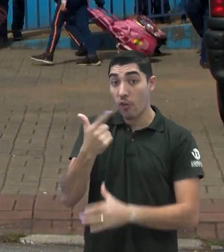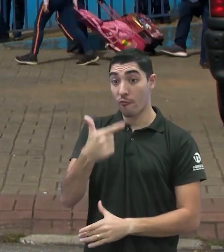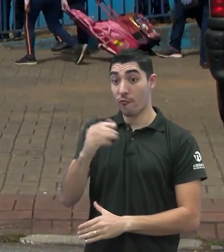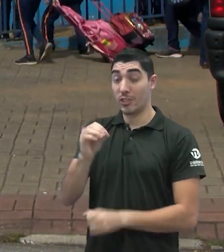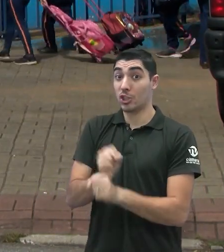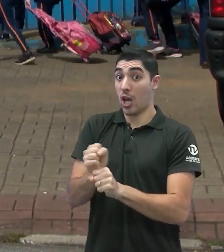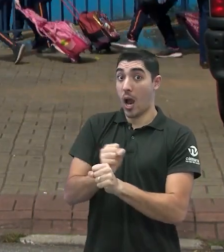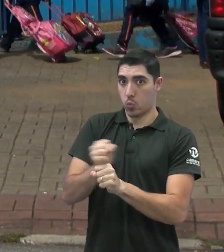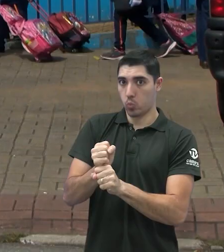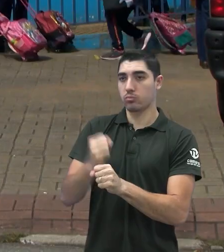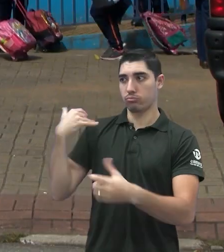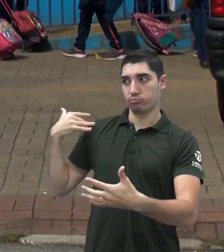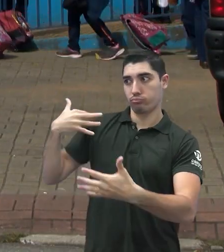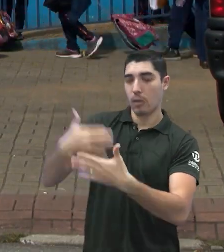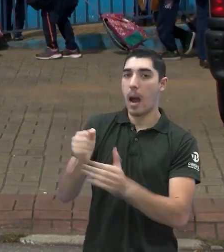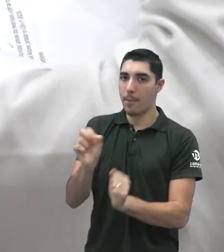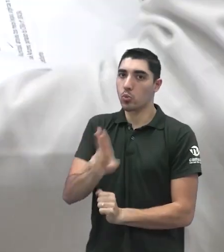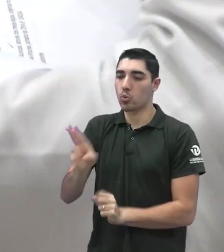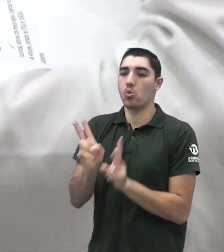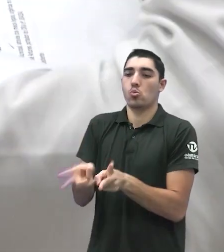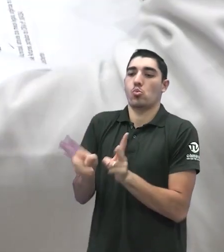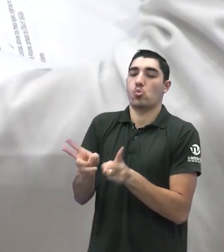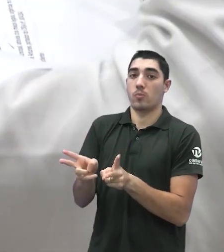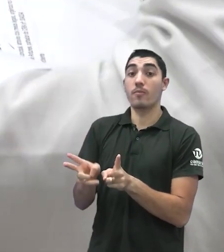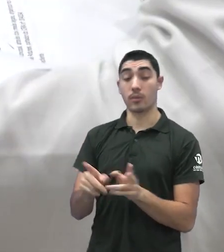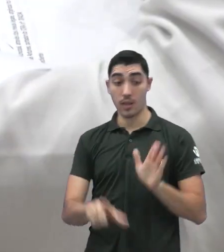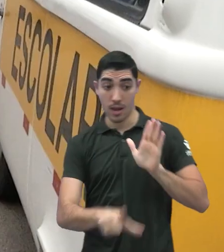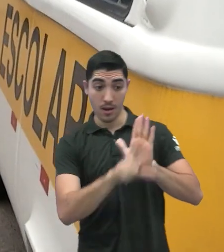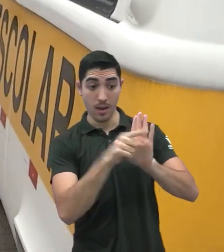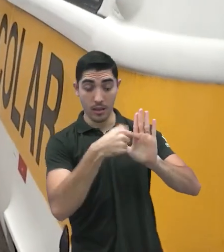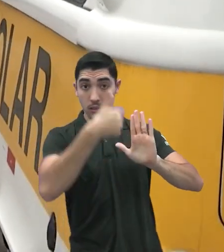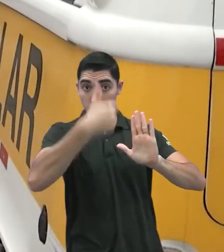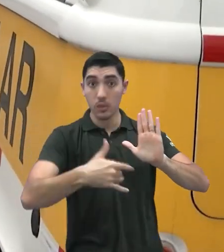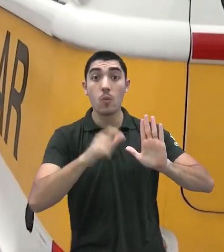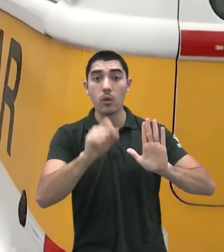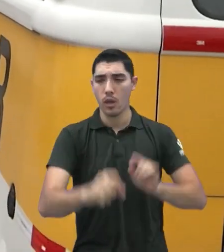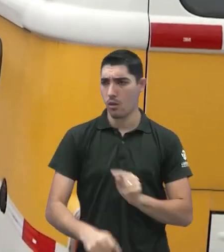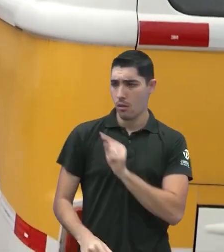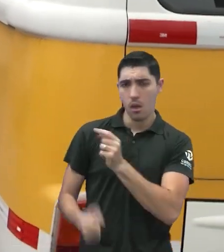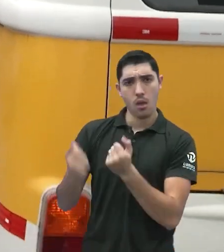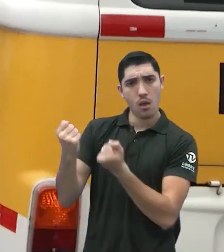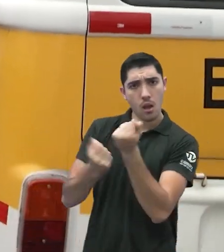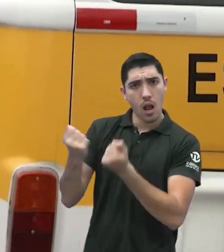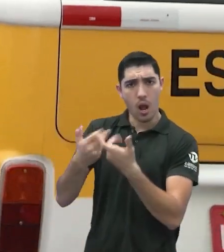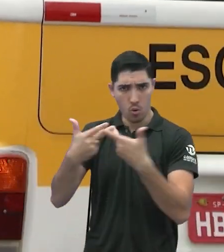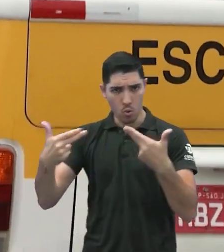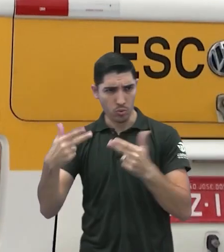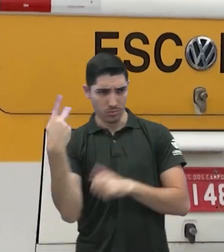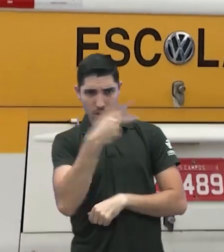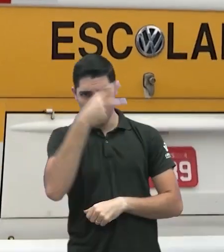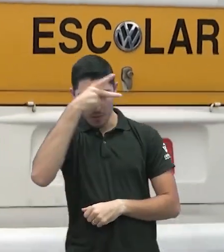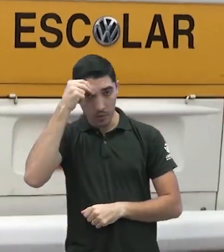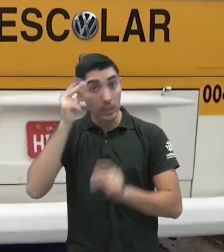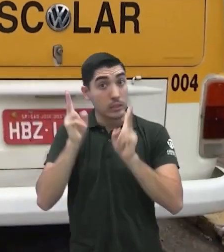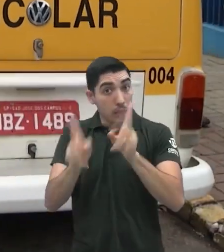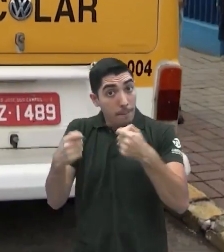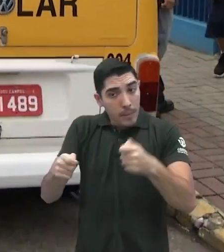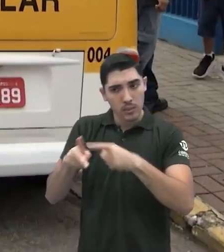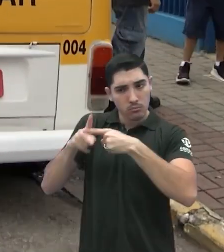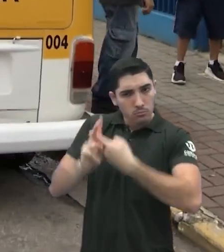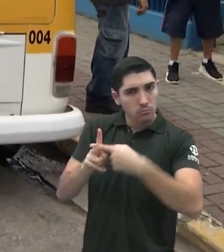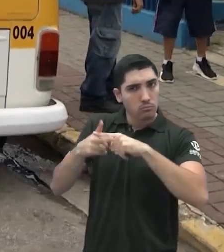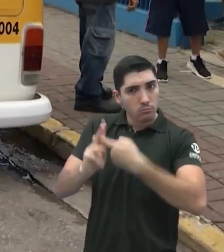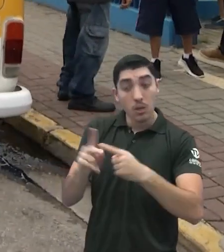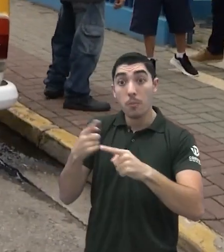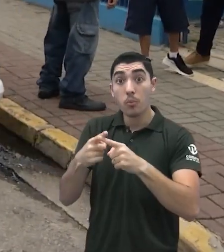limite máximo para atuar na atividade. Ainda segundo a lei, todos os automóveis que prestam um serviço devem passar por vistorias